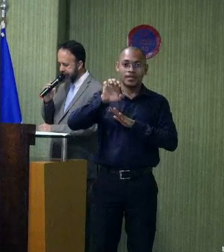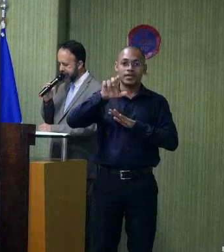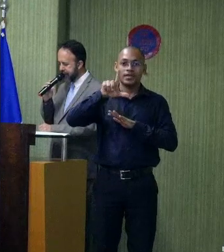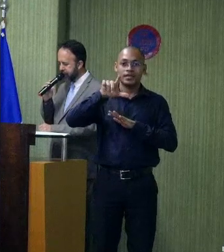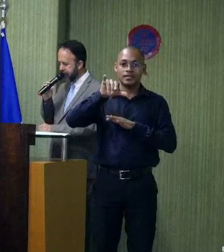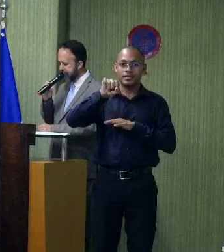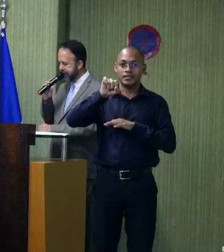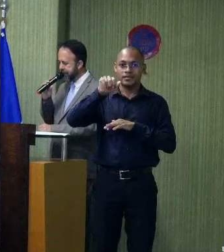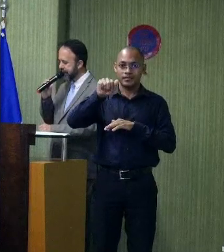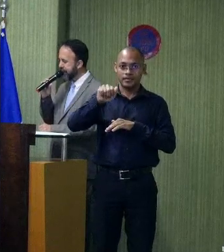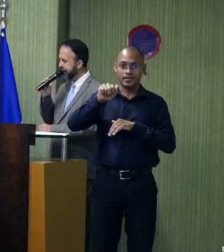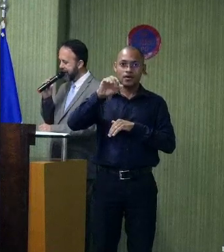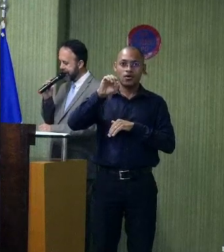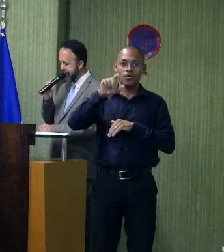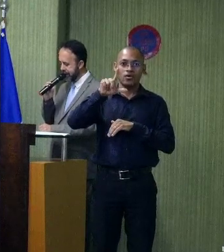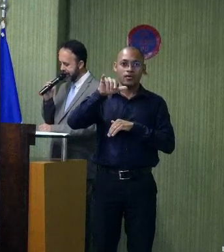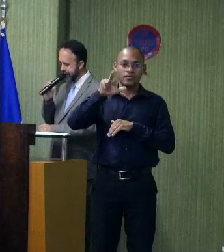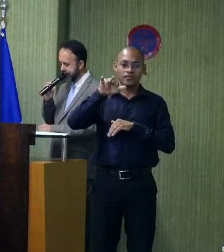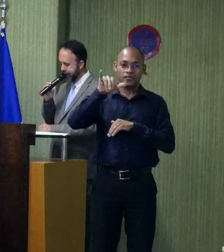Vieiras Alves